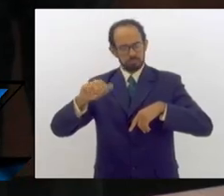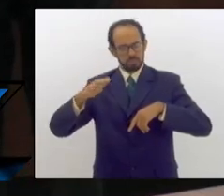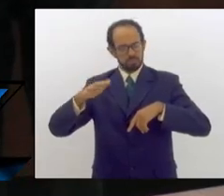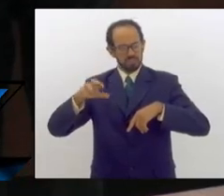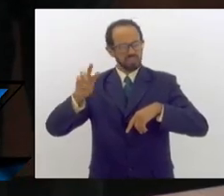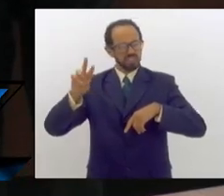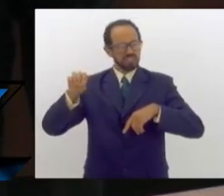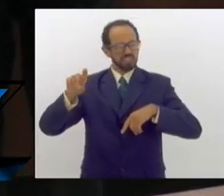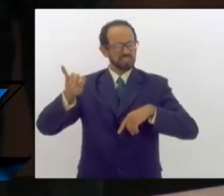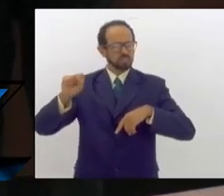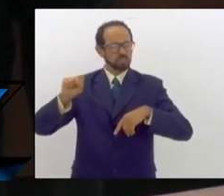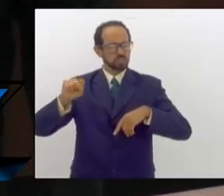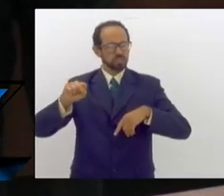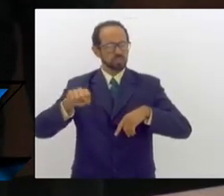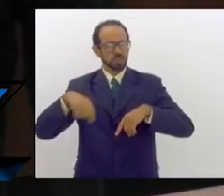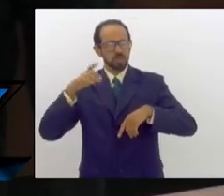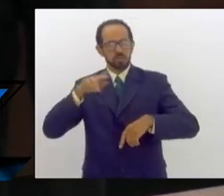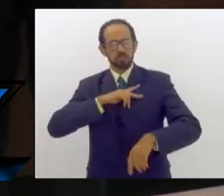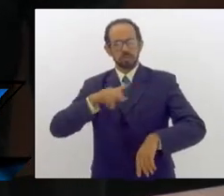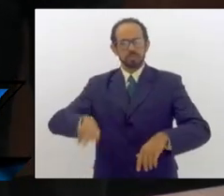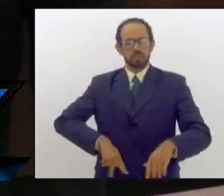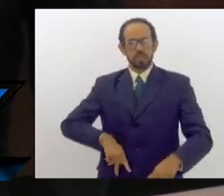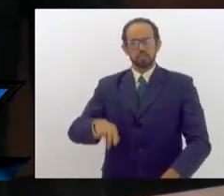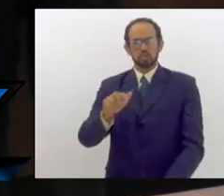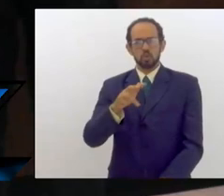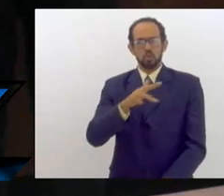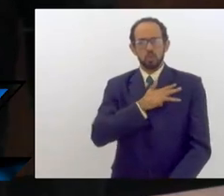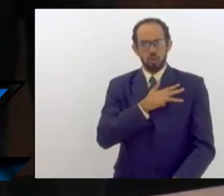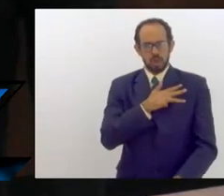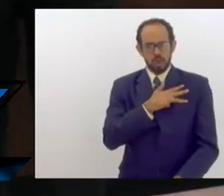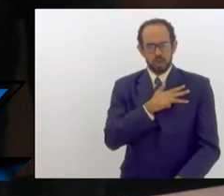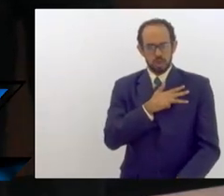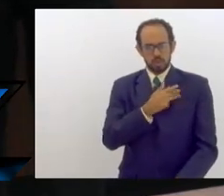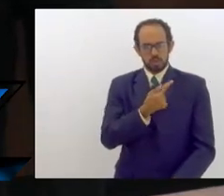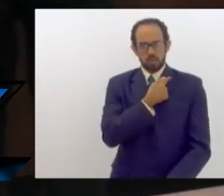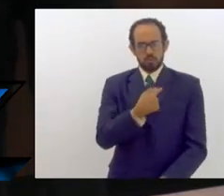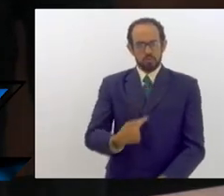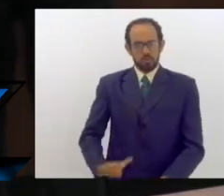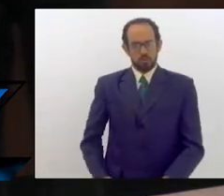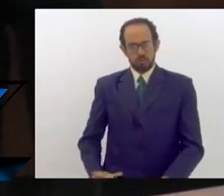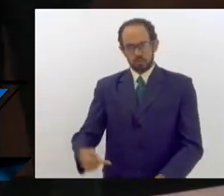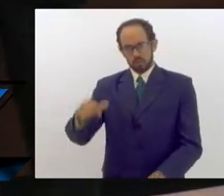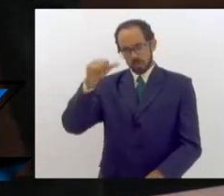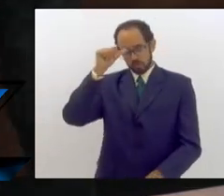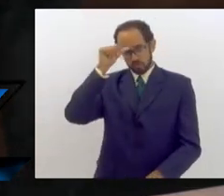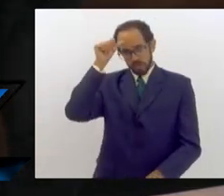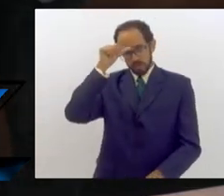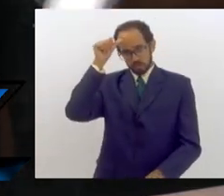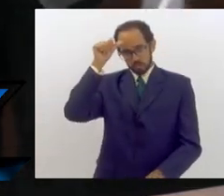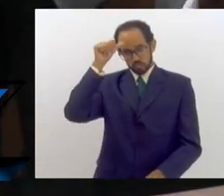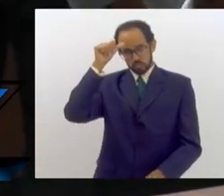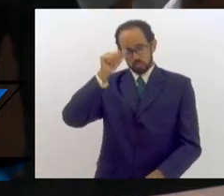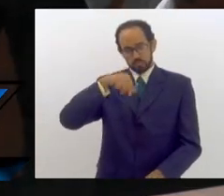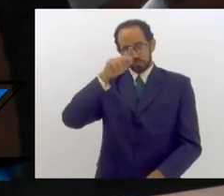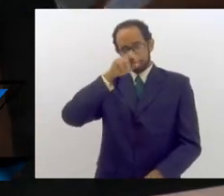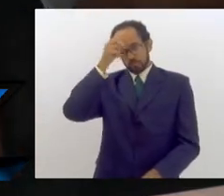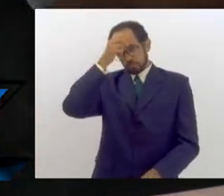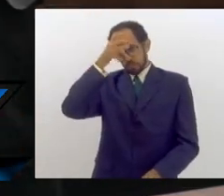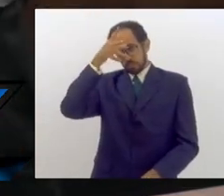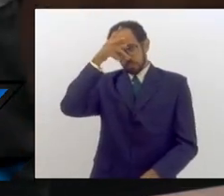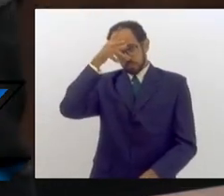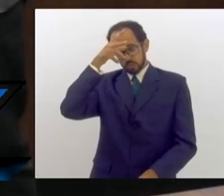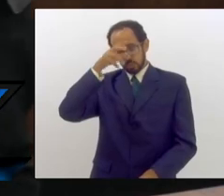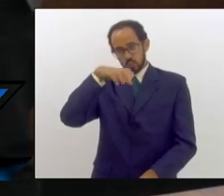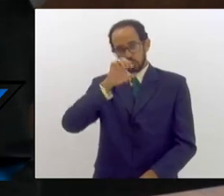dias o presidente Lula o governador Cláudio Castro e o prefeito Eduardo